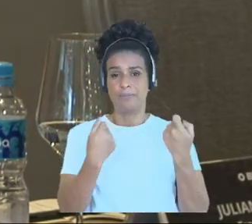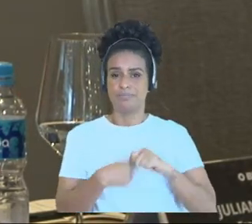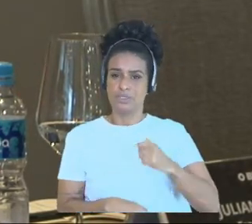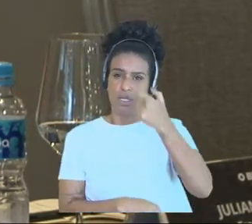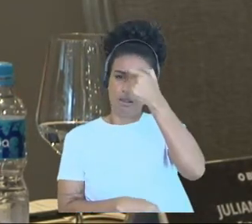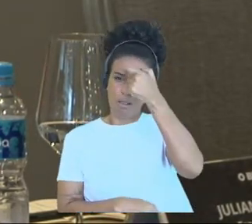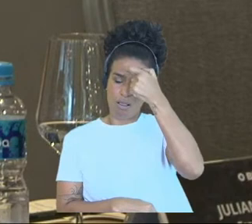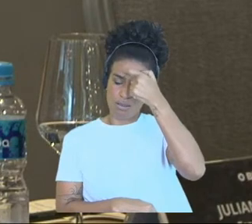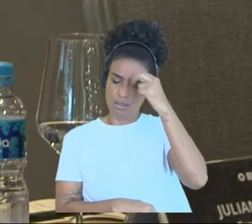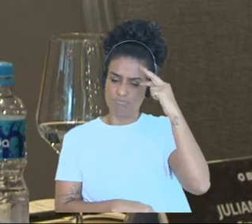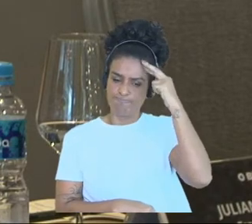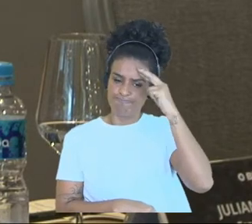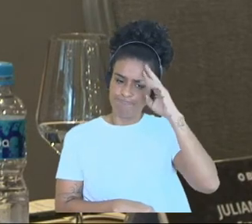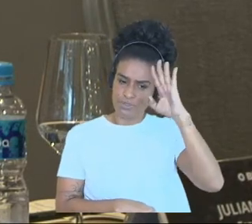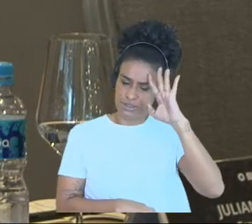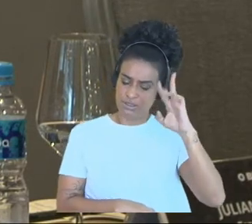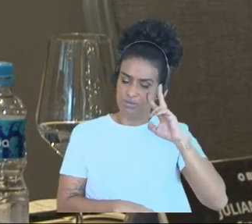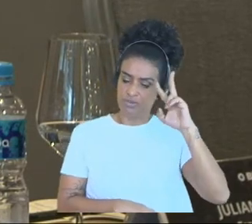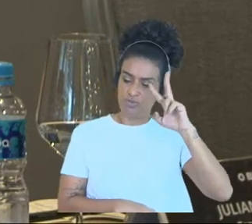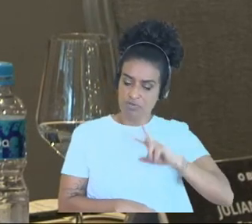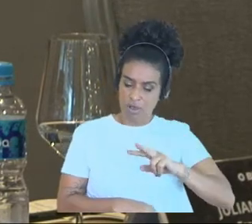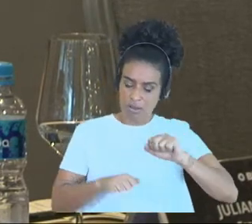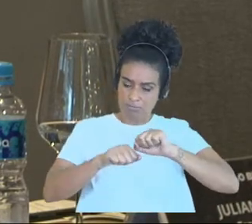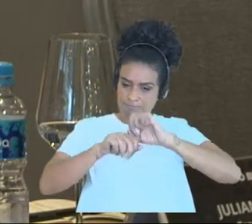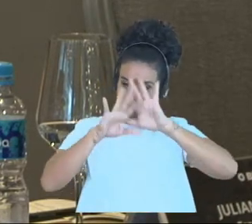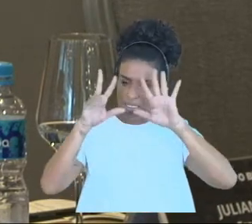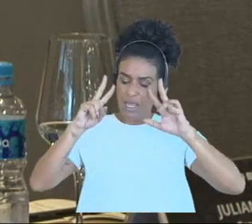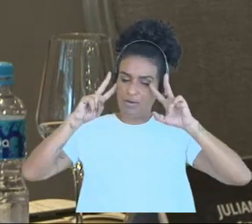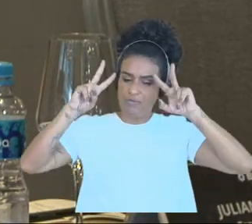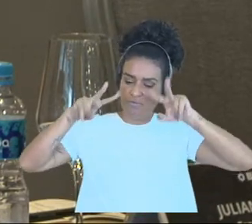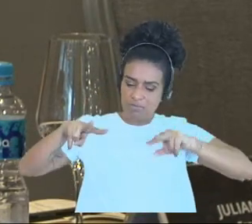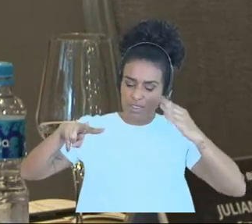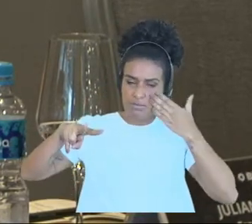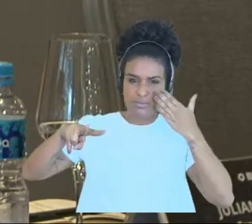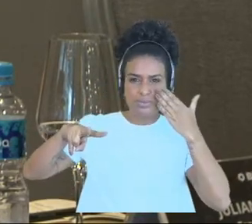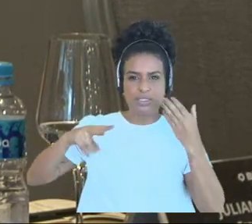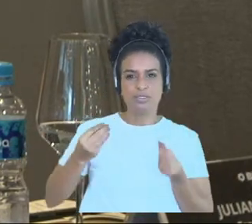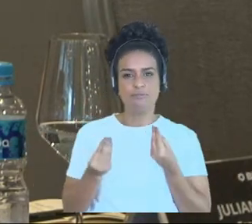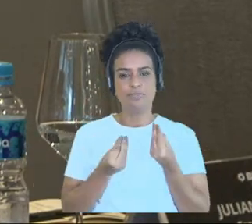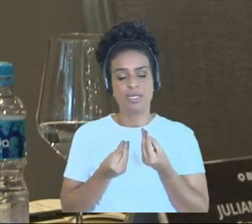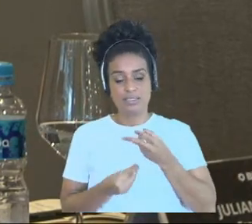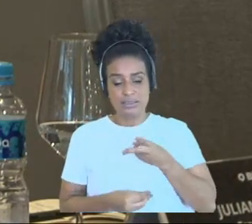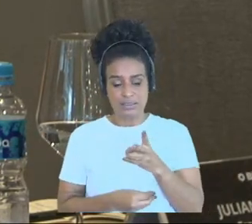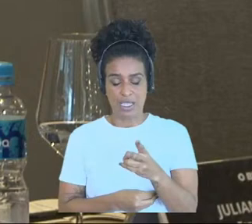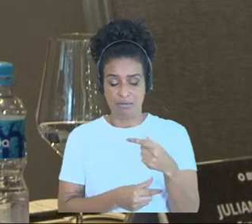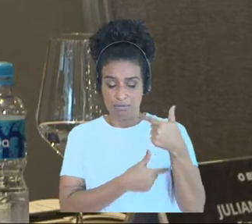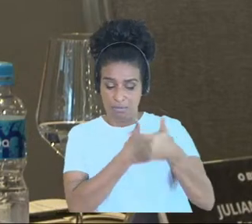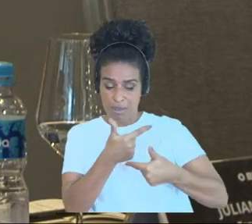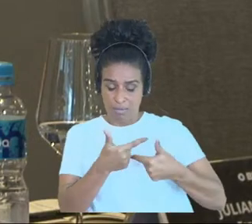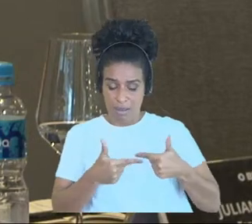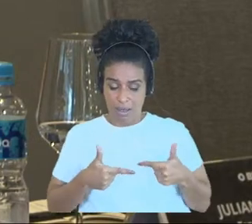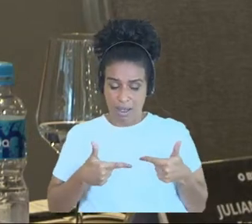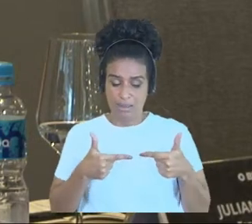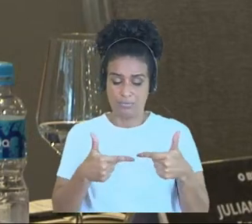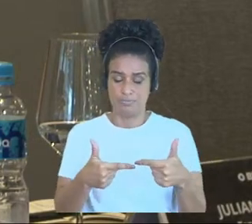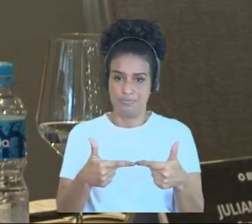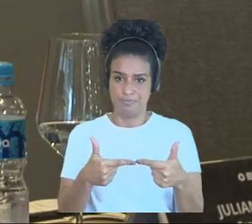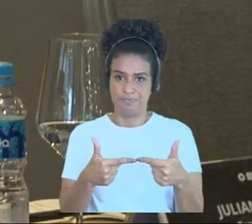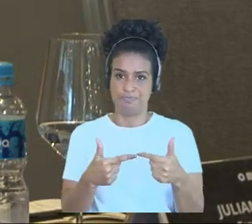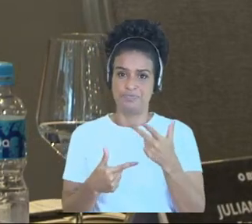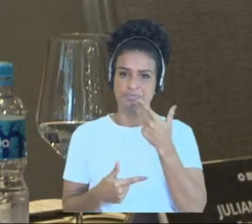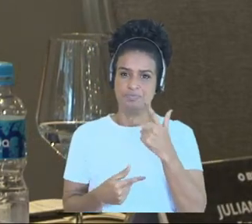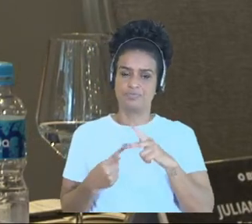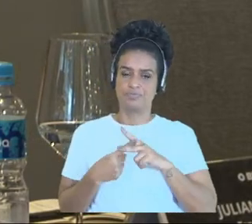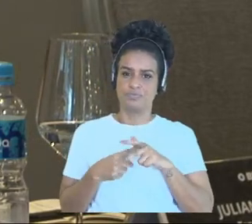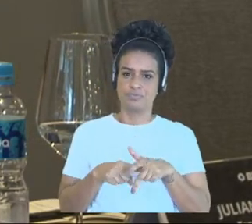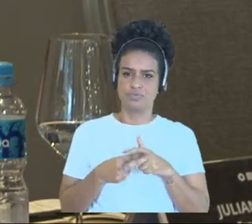para que a gente possa, de fato, endereçar a questão da forma mais correta. E, por fim, para poder falar sobre o ajuste, né, que a equipe do